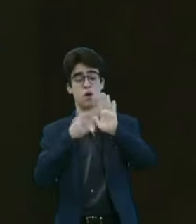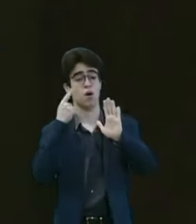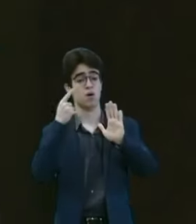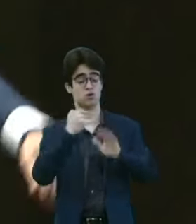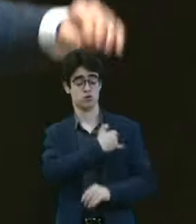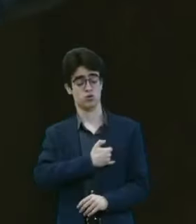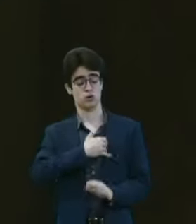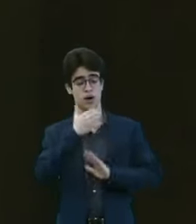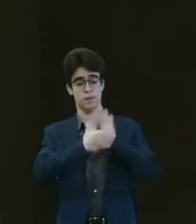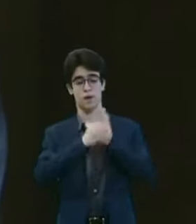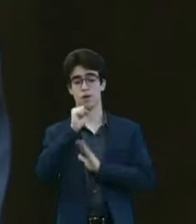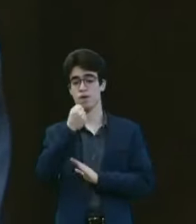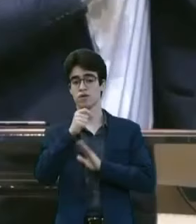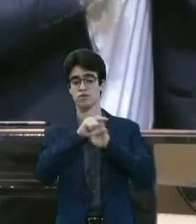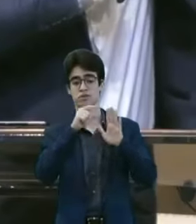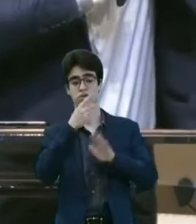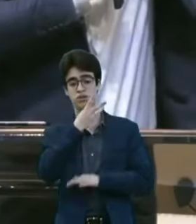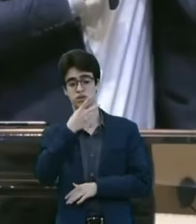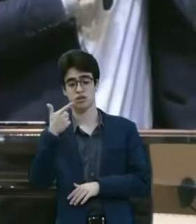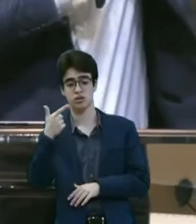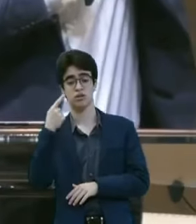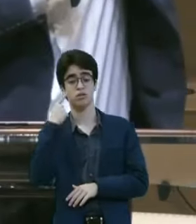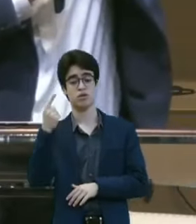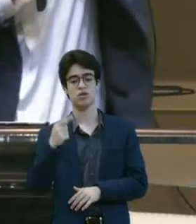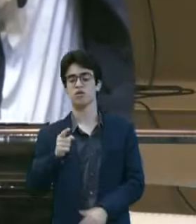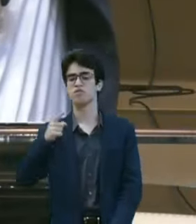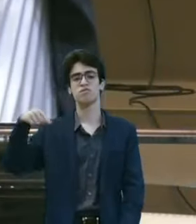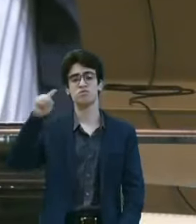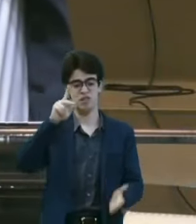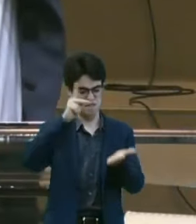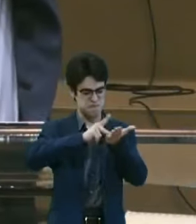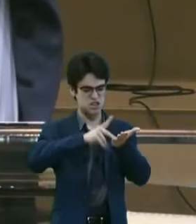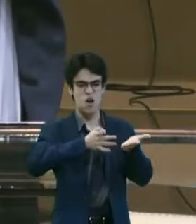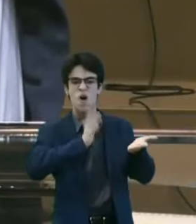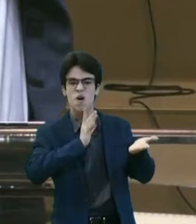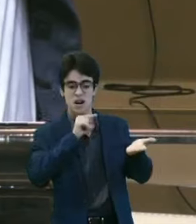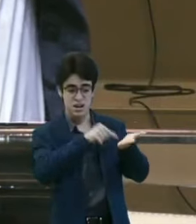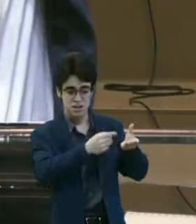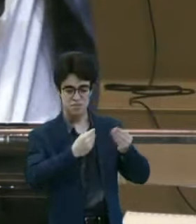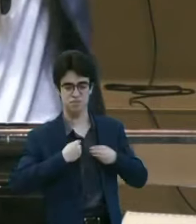João 8,32, conhecereis a verdade e a verdade vos...